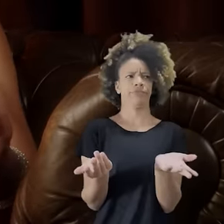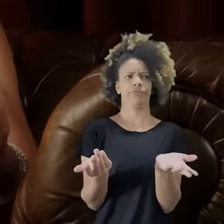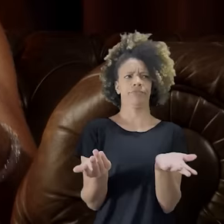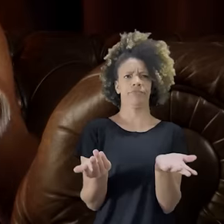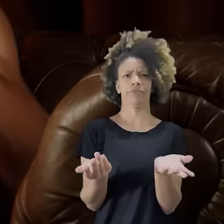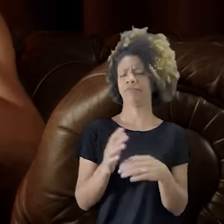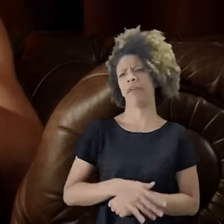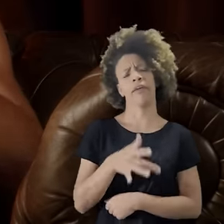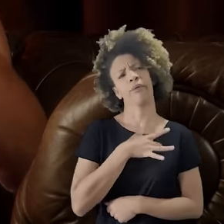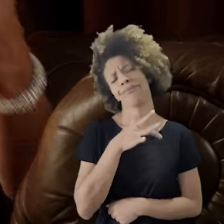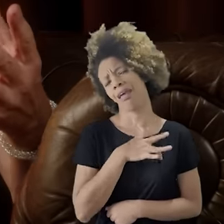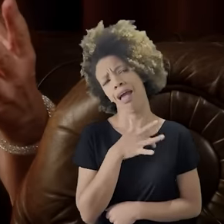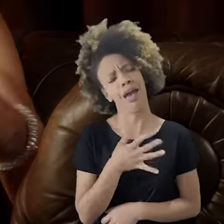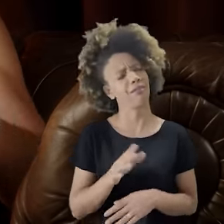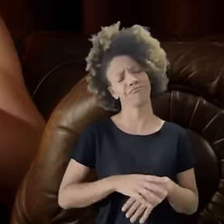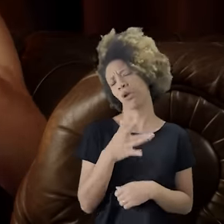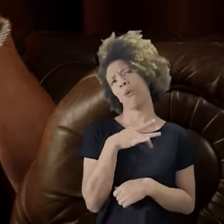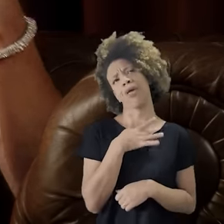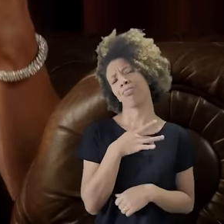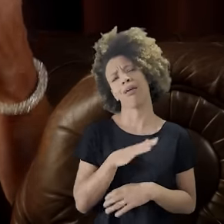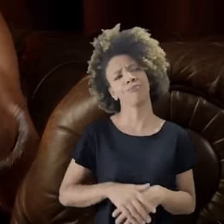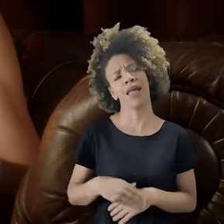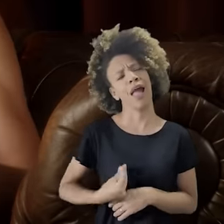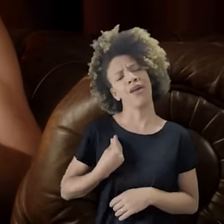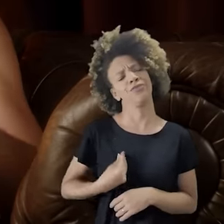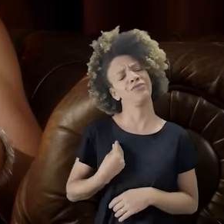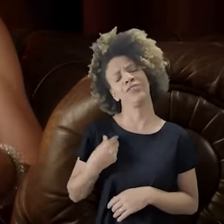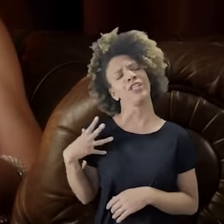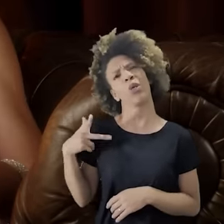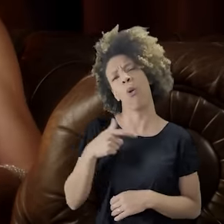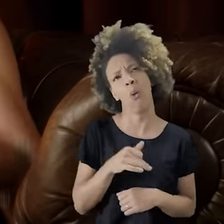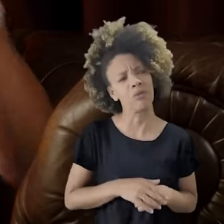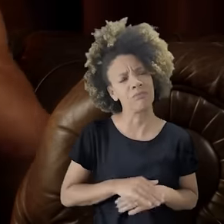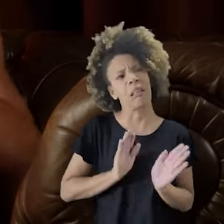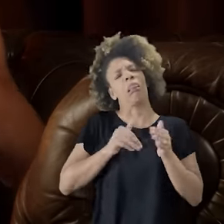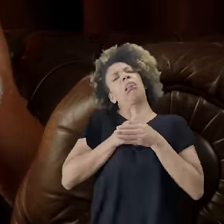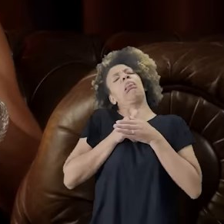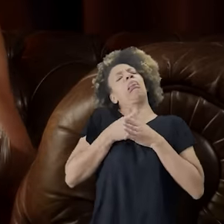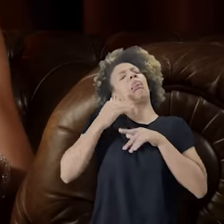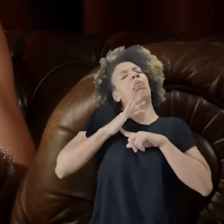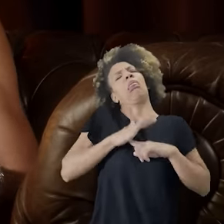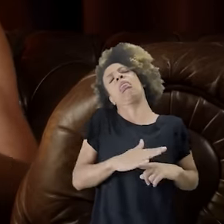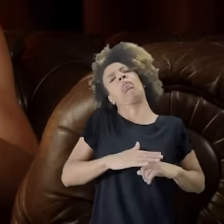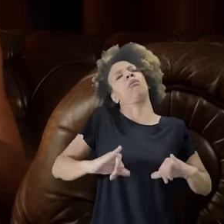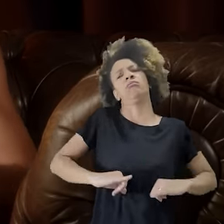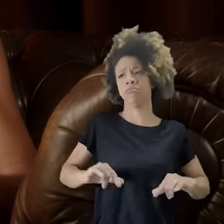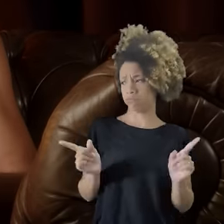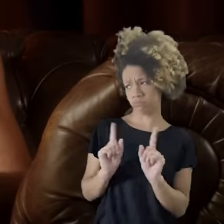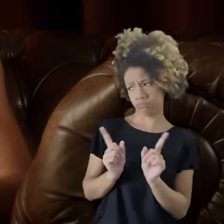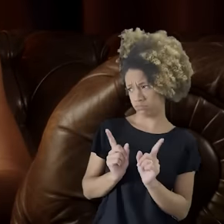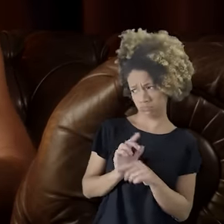é tadinho ou tadinha né passou a vida inteira em causa julgada sofrendo